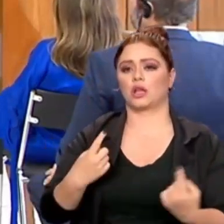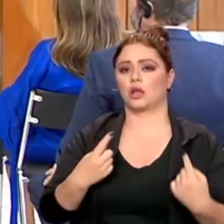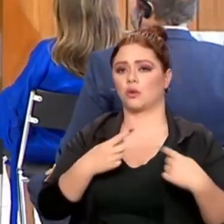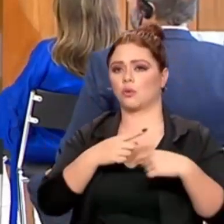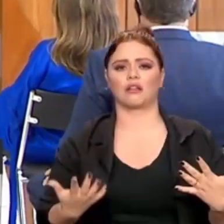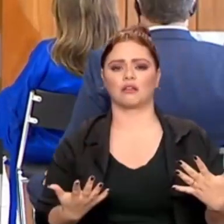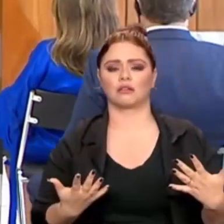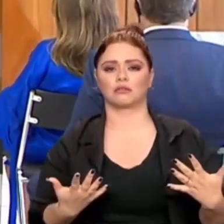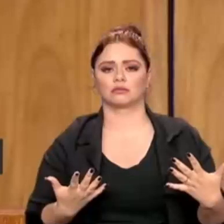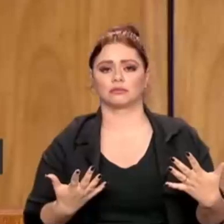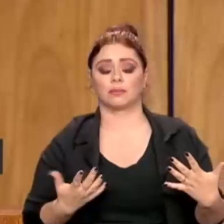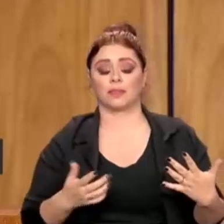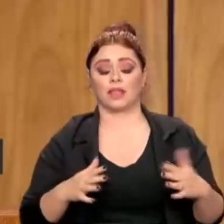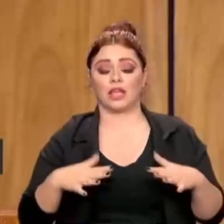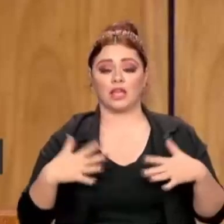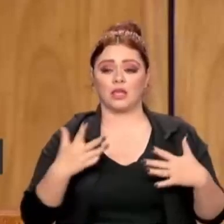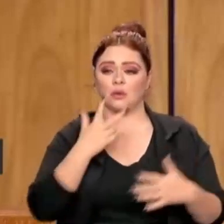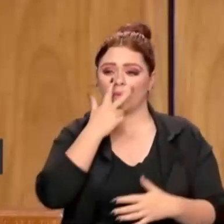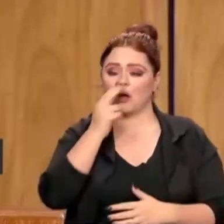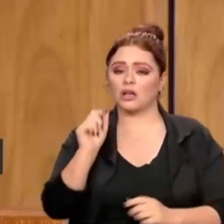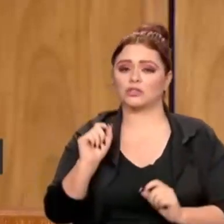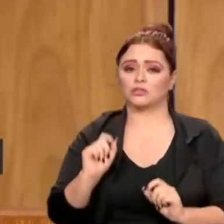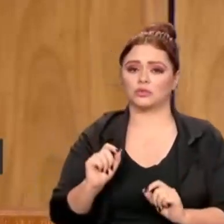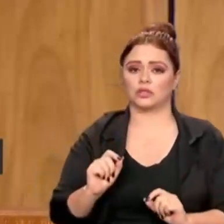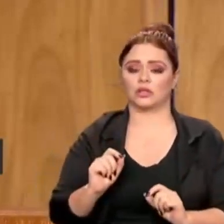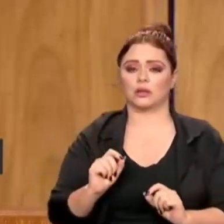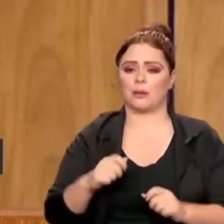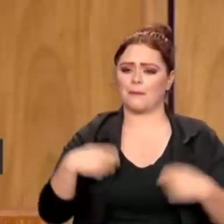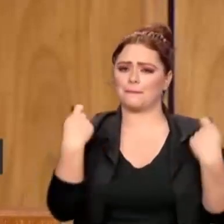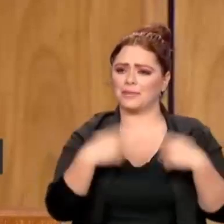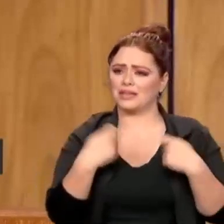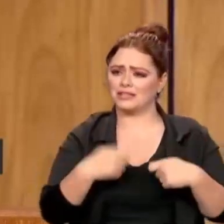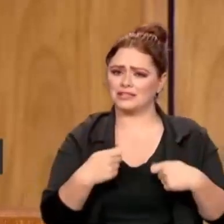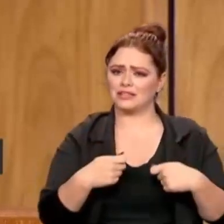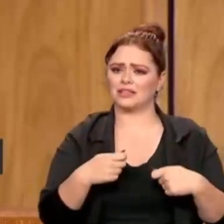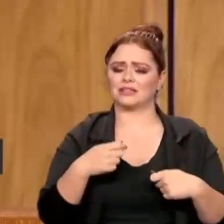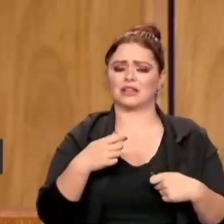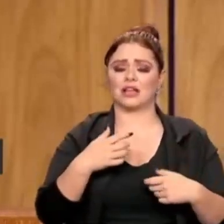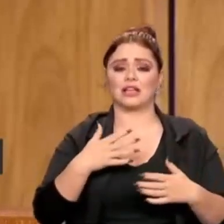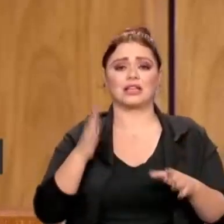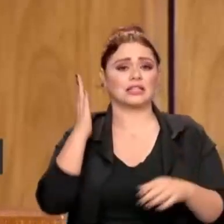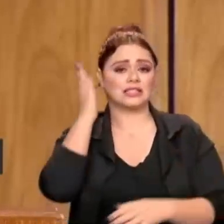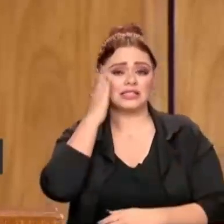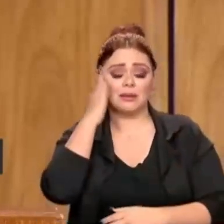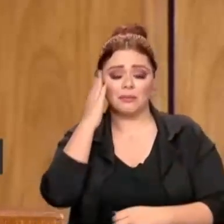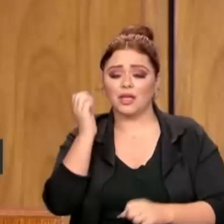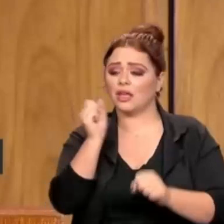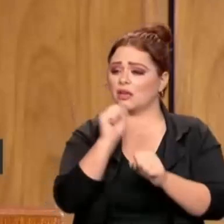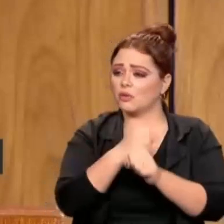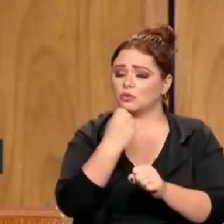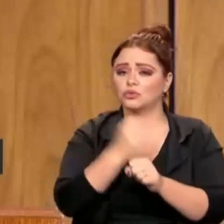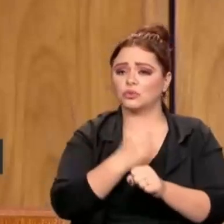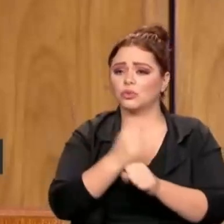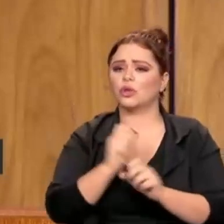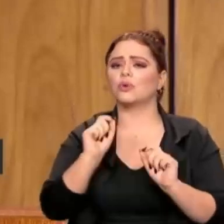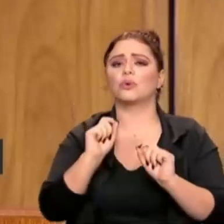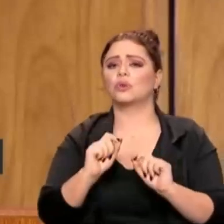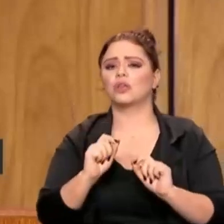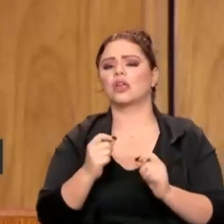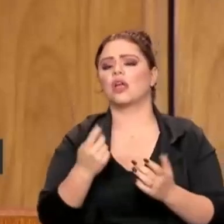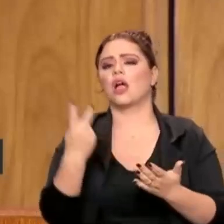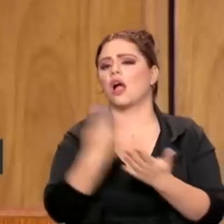tanto tempo. E eu acho, companheiro Maduro, que é preciso, você sabe a narrativa que se construiu contra a Venezuela,